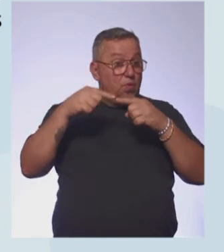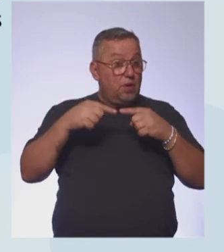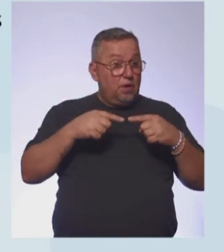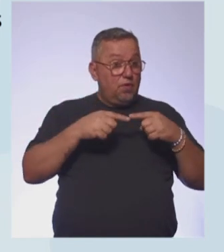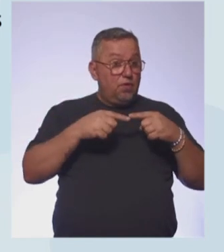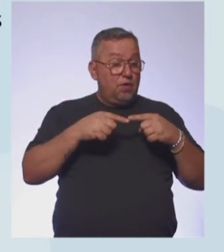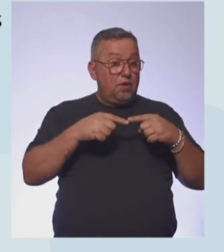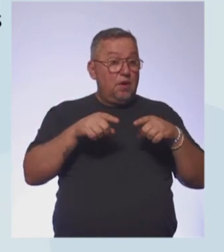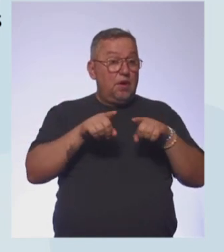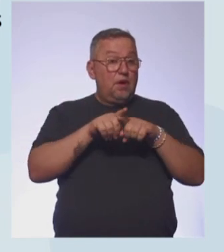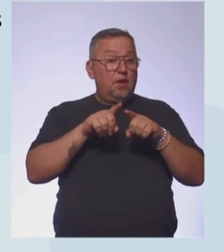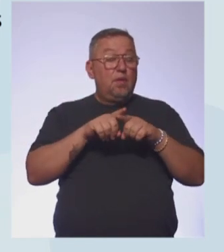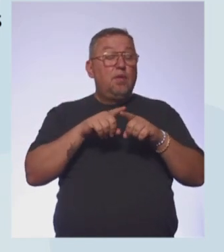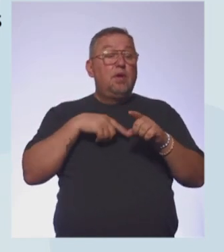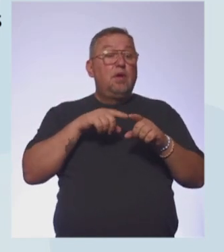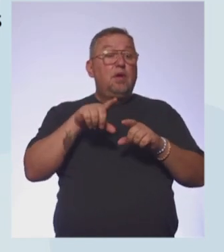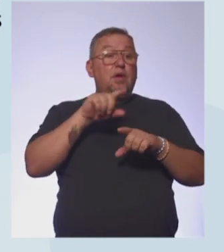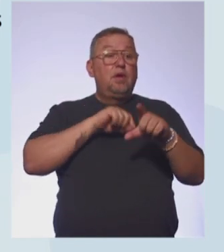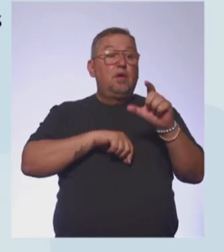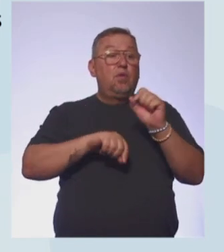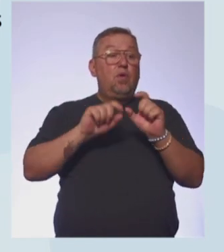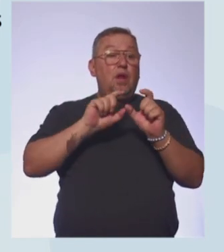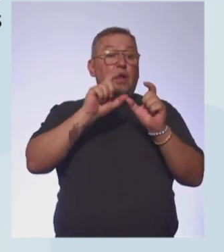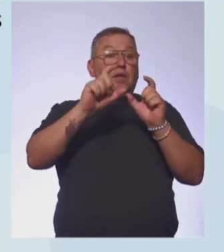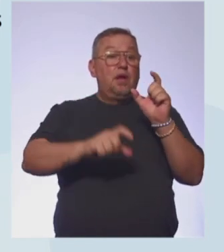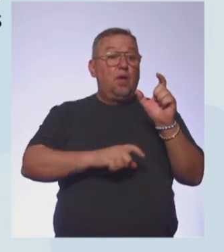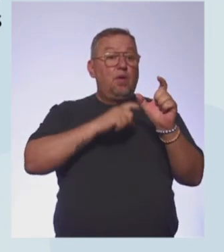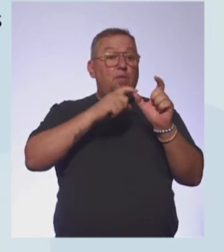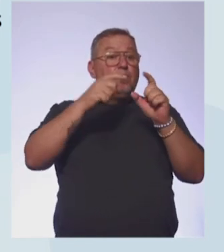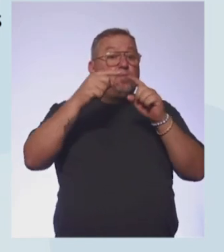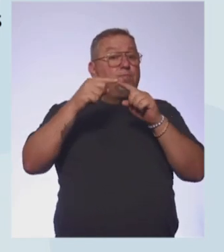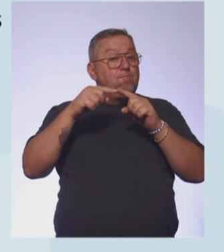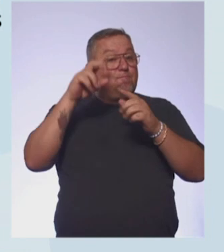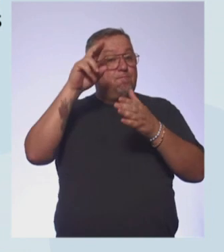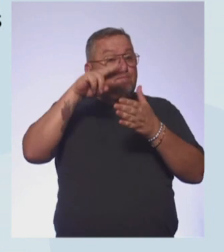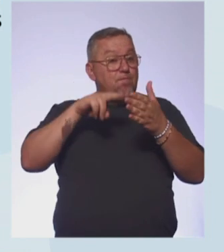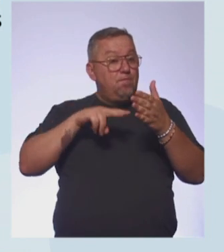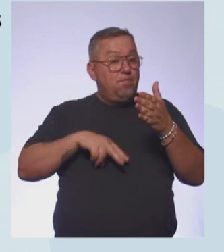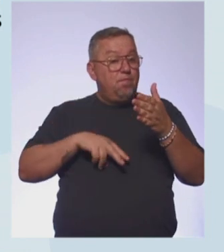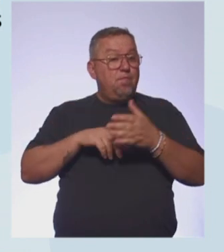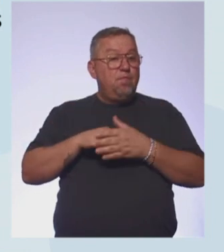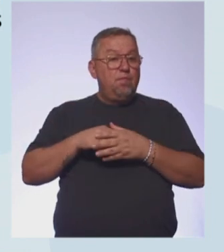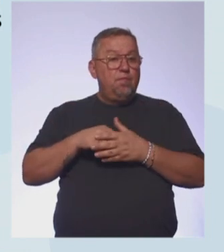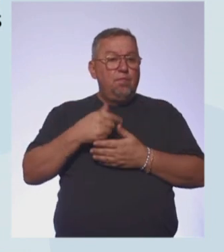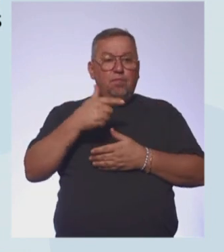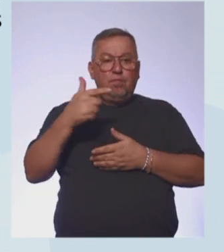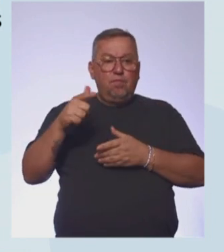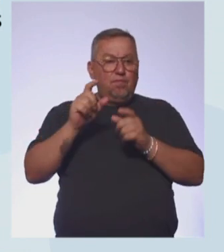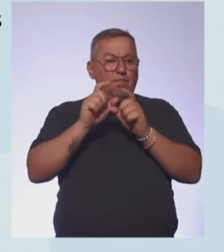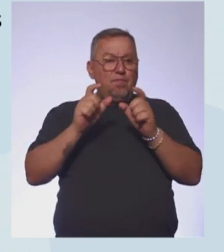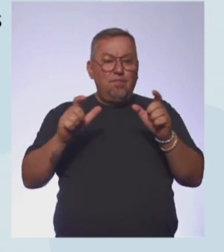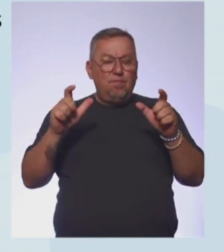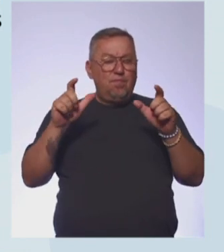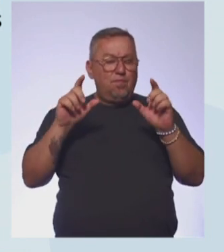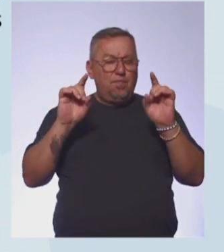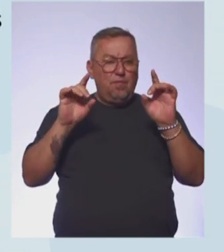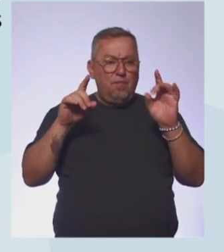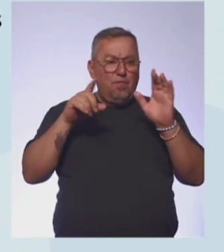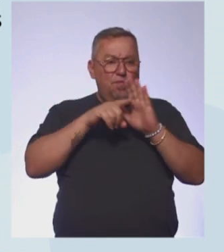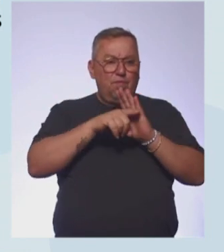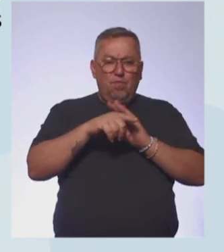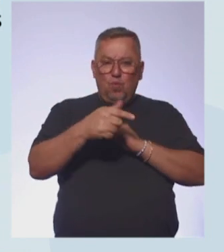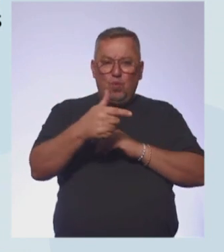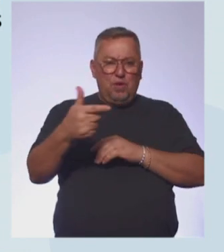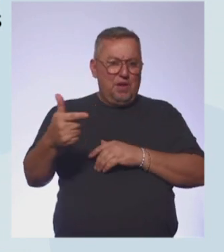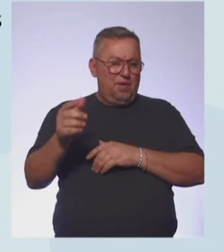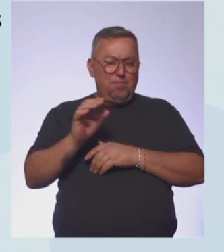modo coerente, né? A escolha lexical adequada ao leitor. Não é um vocabulário científico, não há, né,